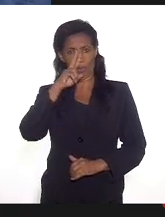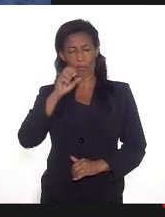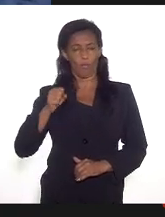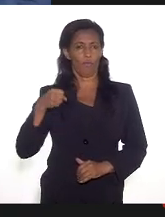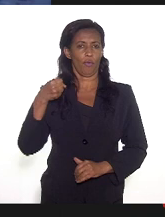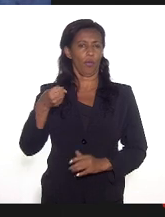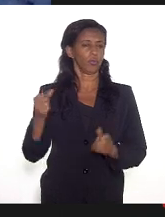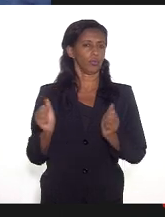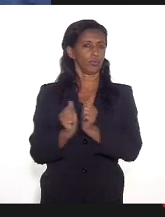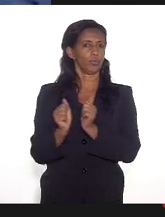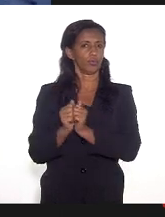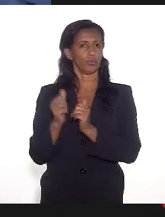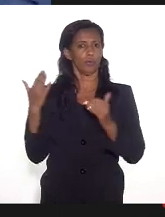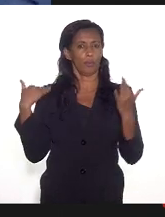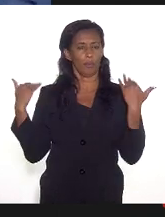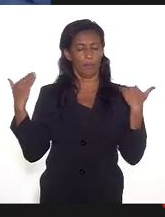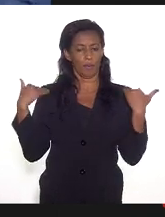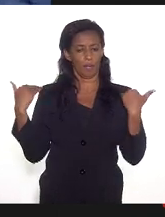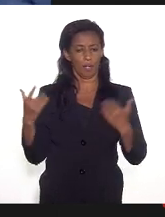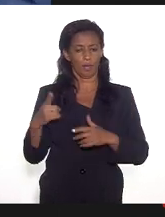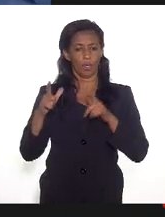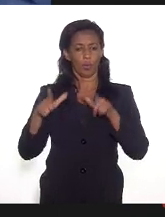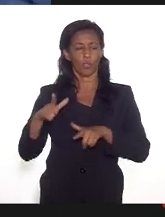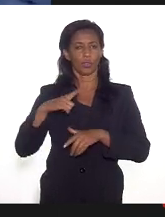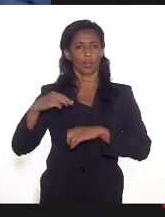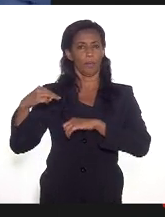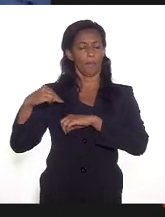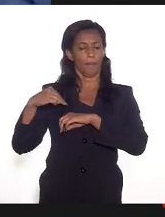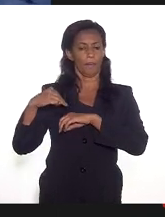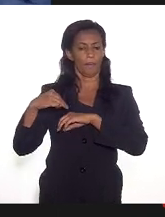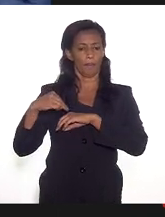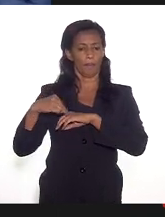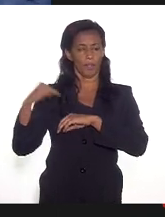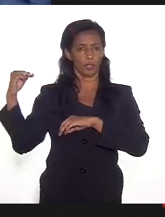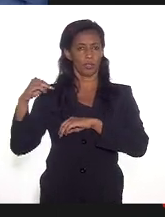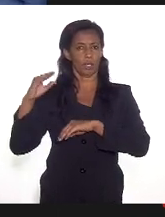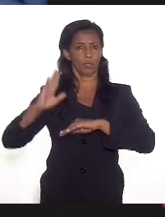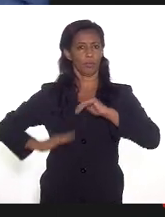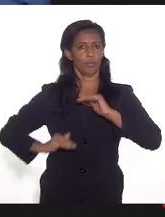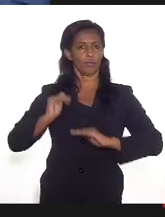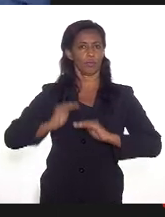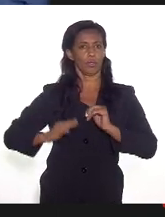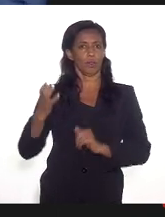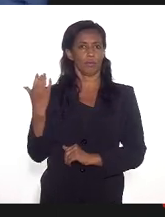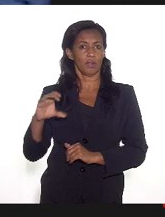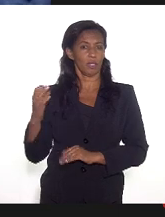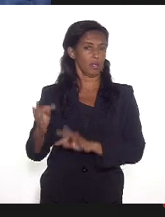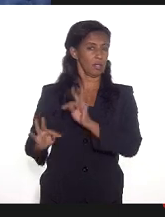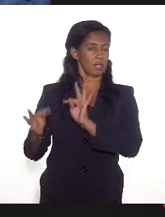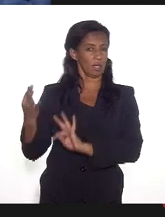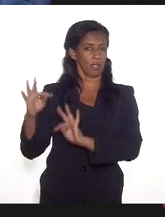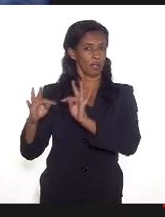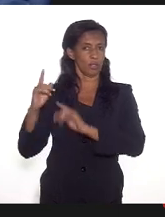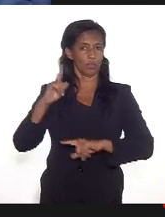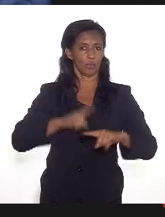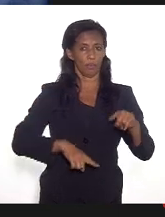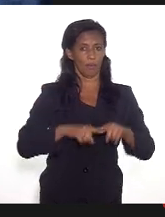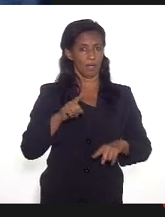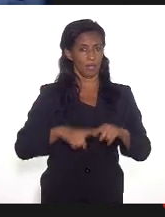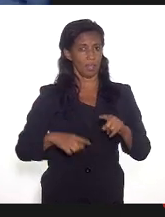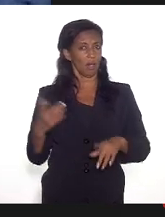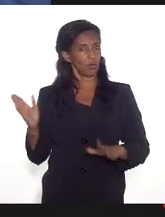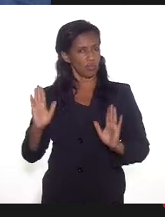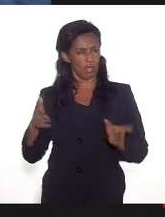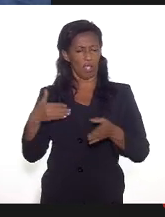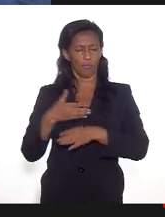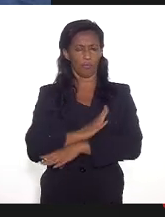de Marinha do Rio de Janeiro, onde nós temos um mestrado profissional em Ciência e Tecnologia de Materiais, que inclusive foi